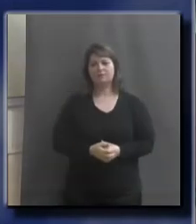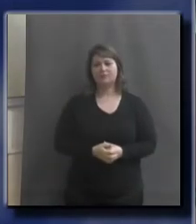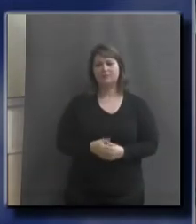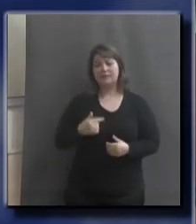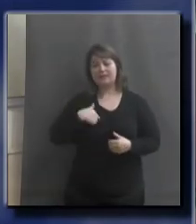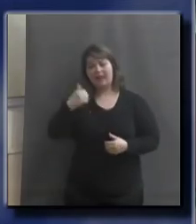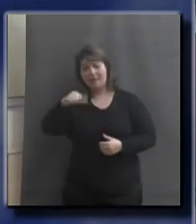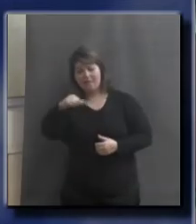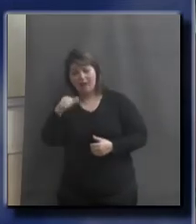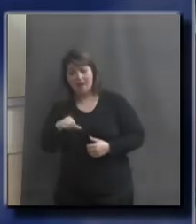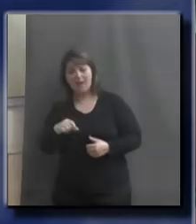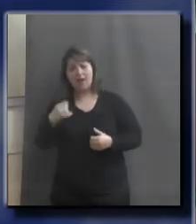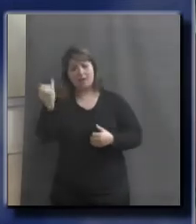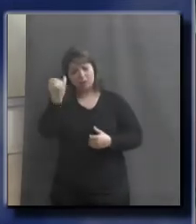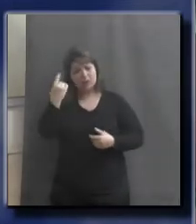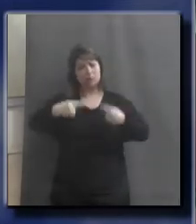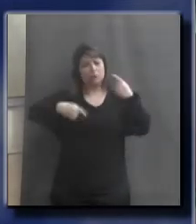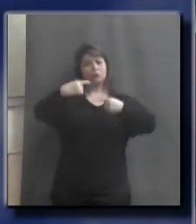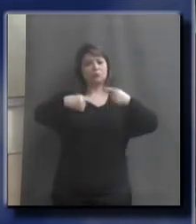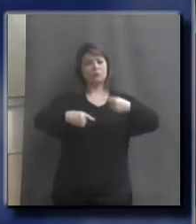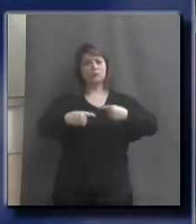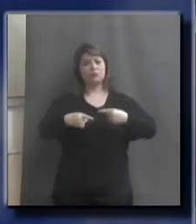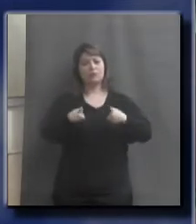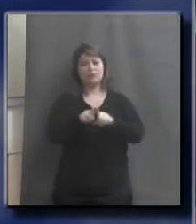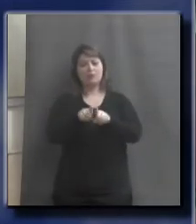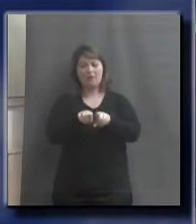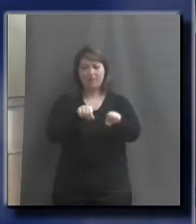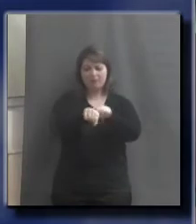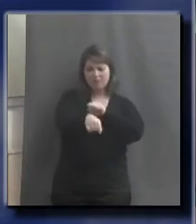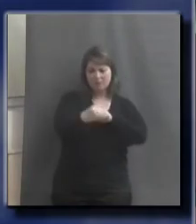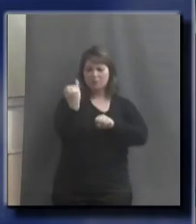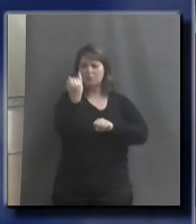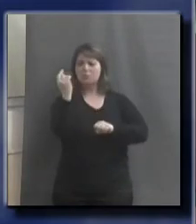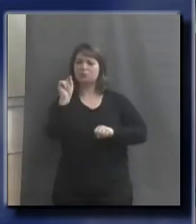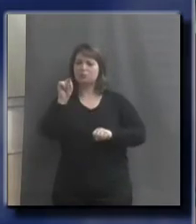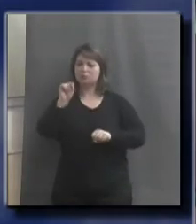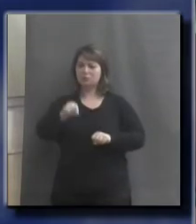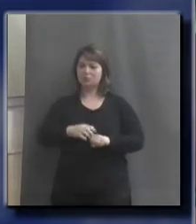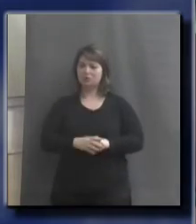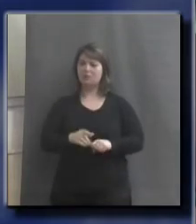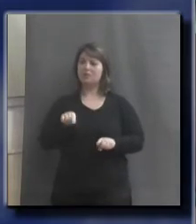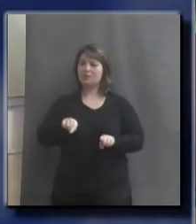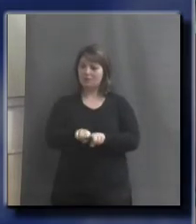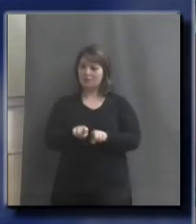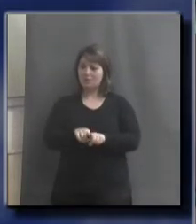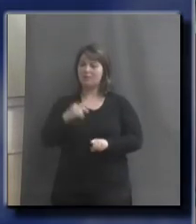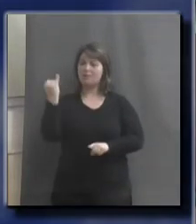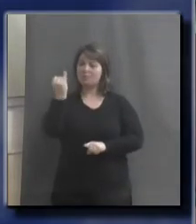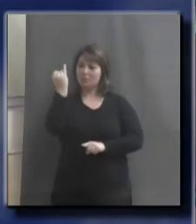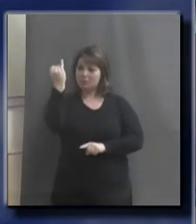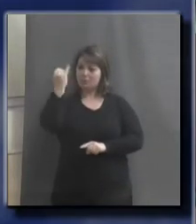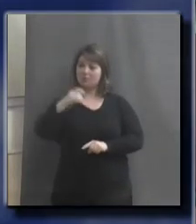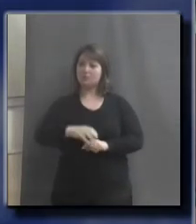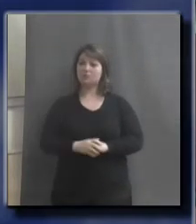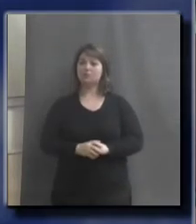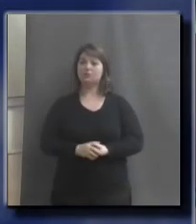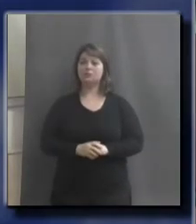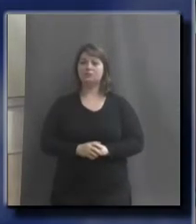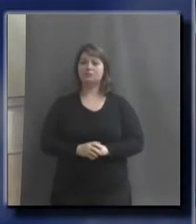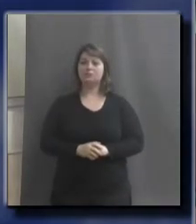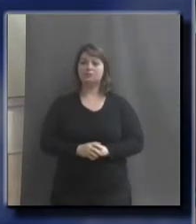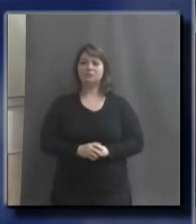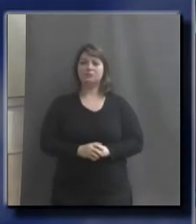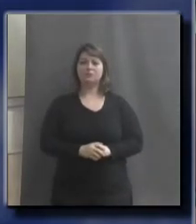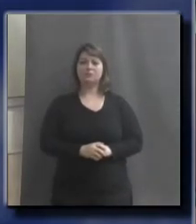necessárias para discutir com relação à formação. Então, é importante dizer que a gente está aqui, nesse momento, também cumprindo uma deliberação do